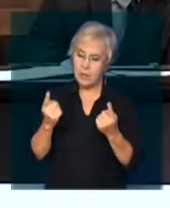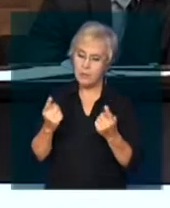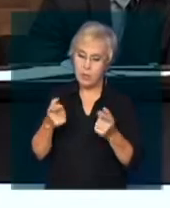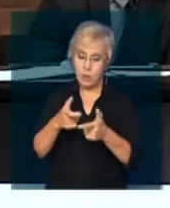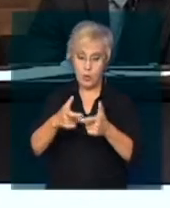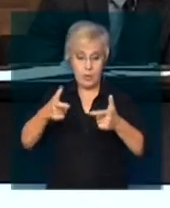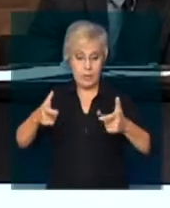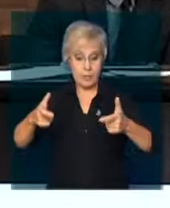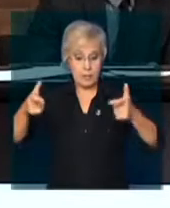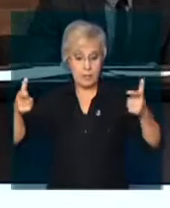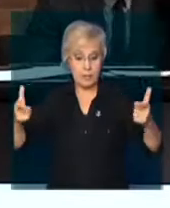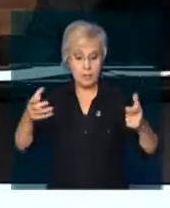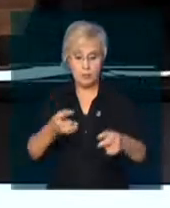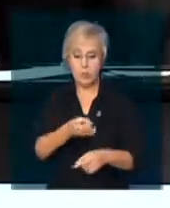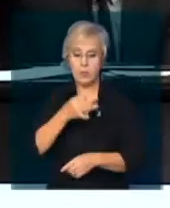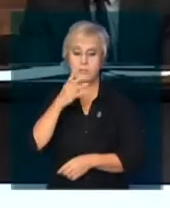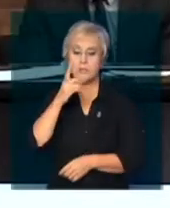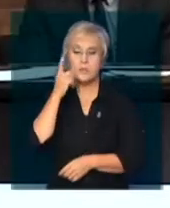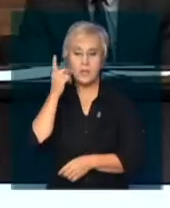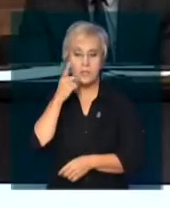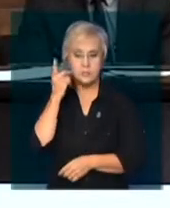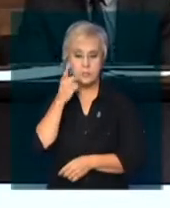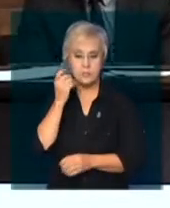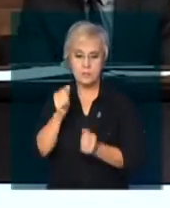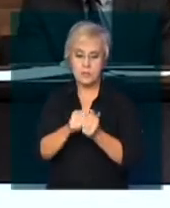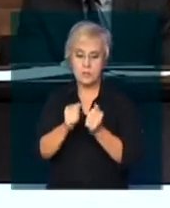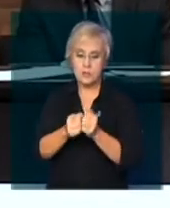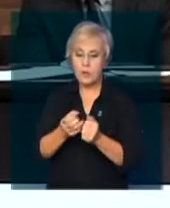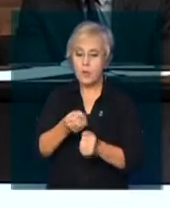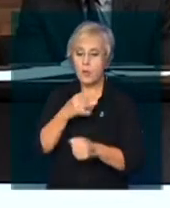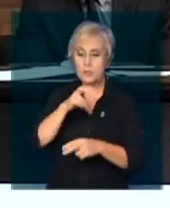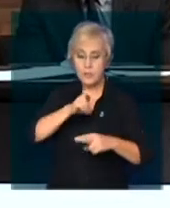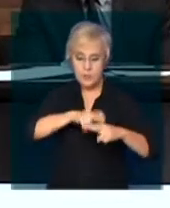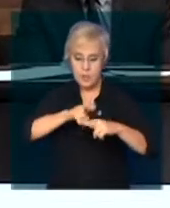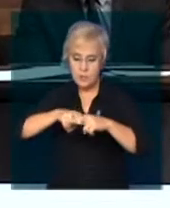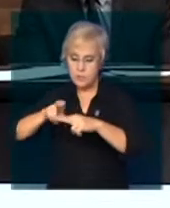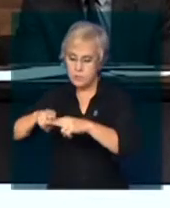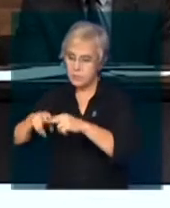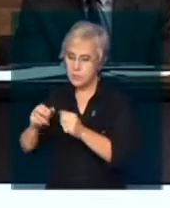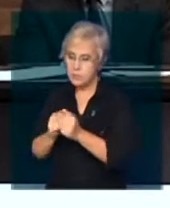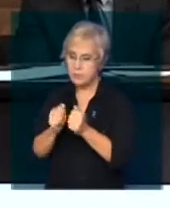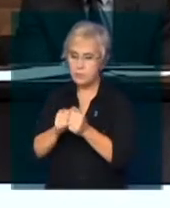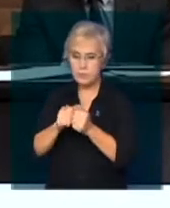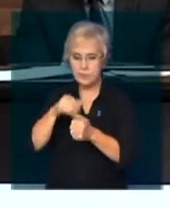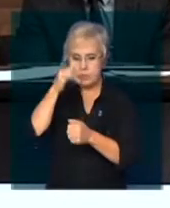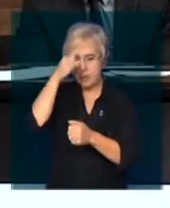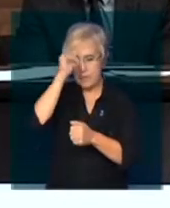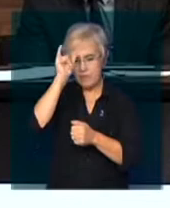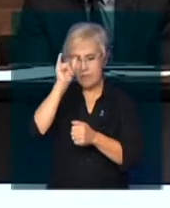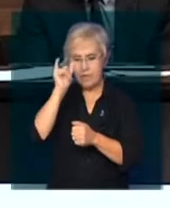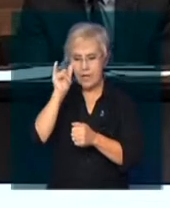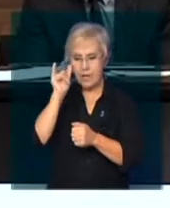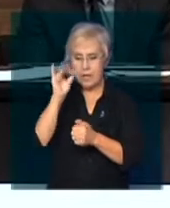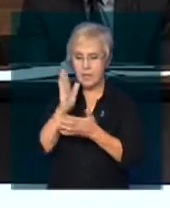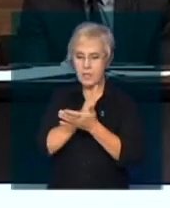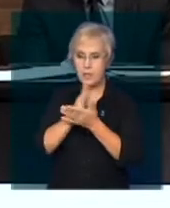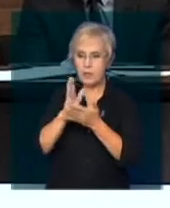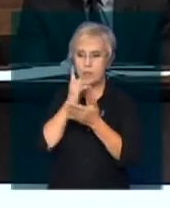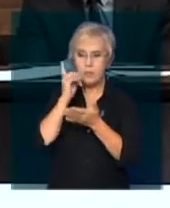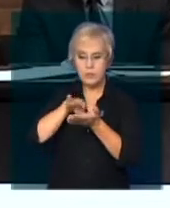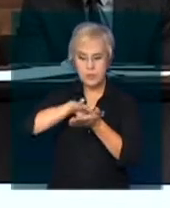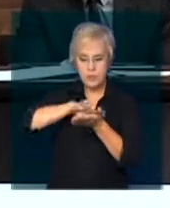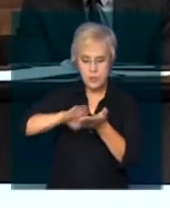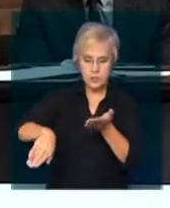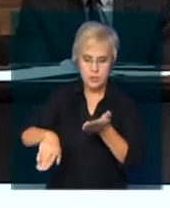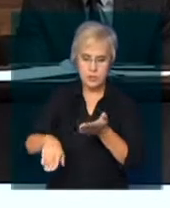se dê, eu acho que o crescimento deveria se dar até pelo número de cadeiras, para que não tenha a retirada de representação de outros estados.